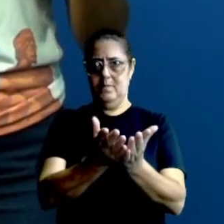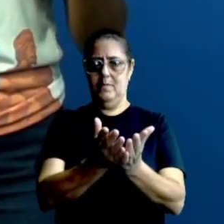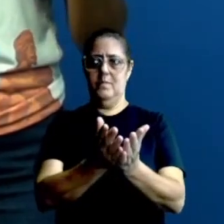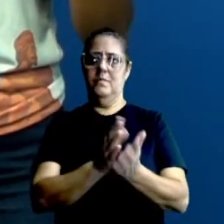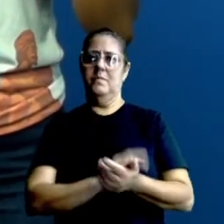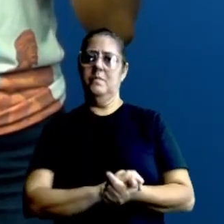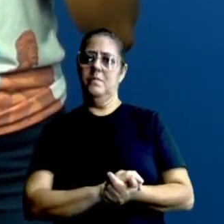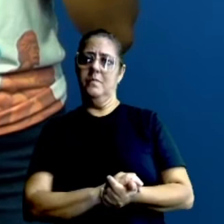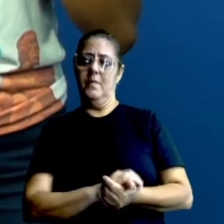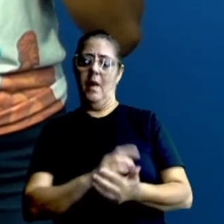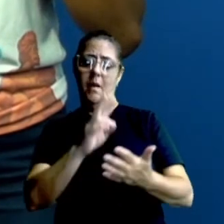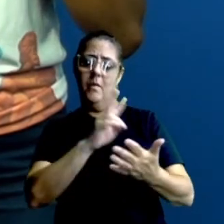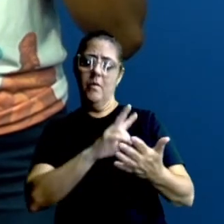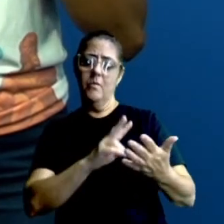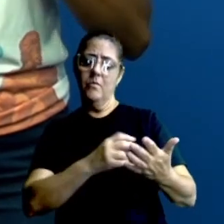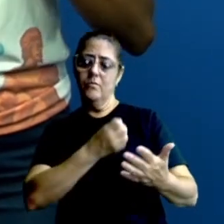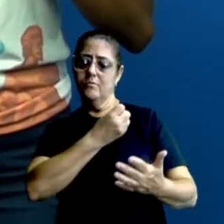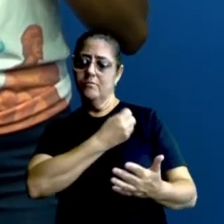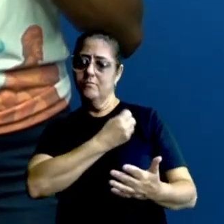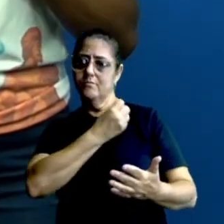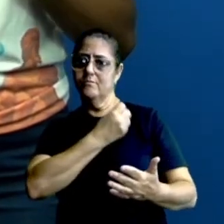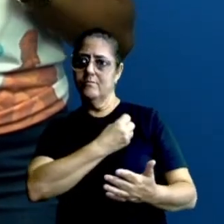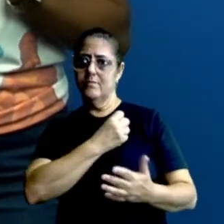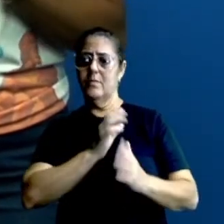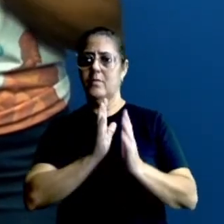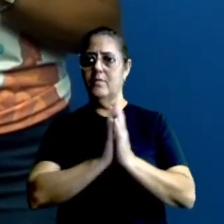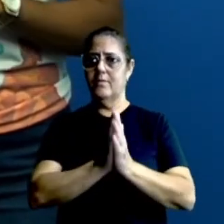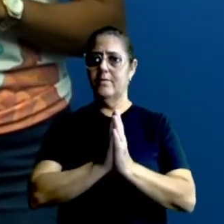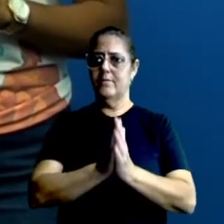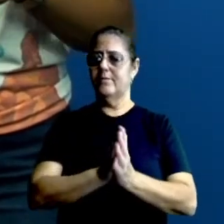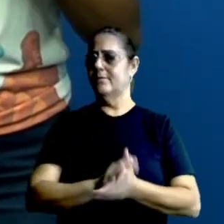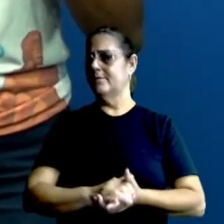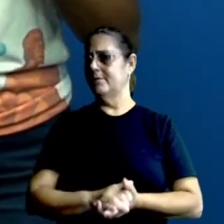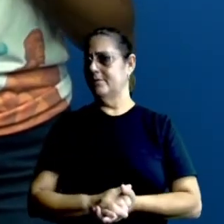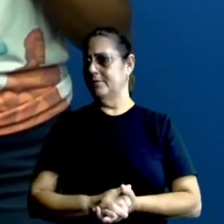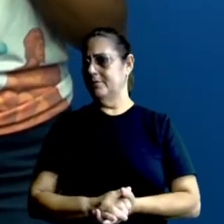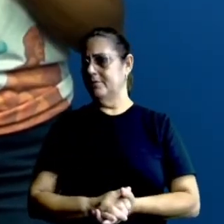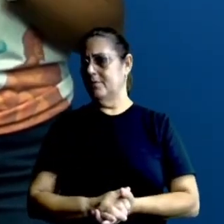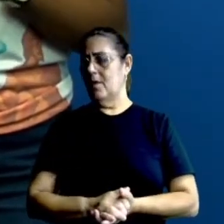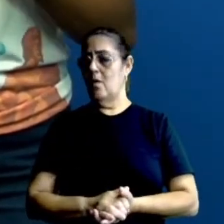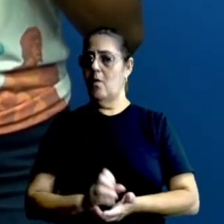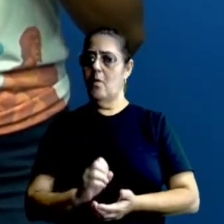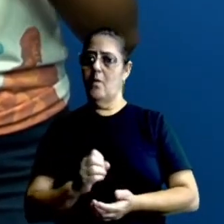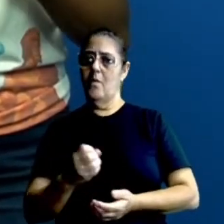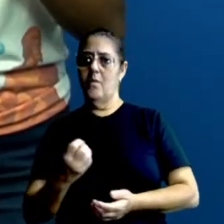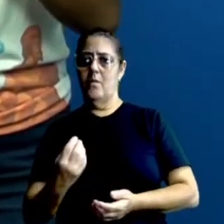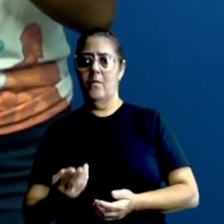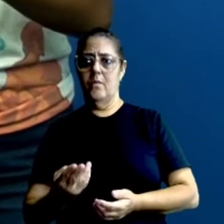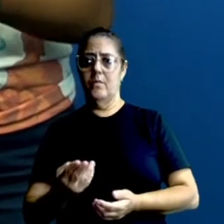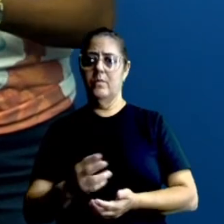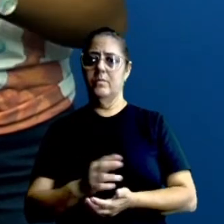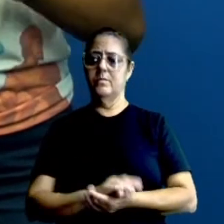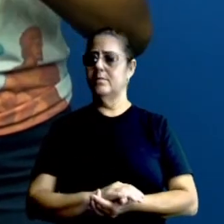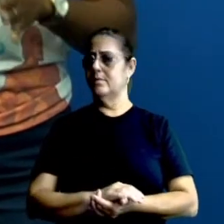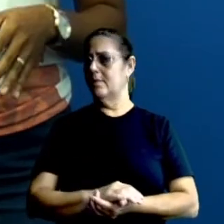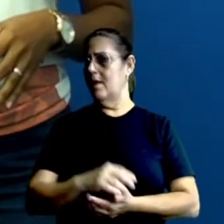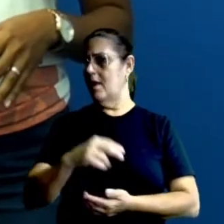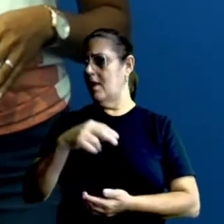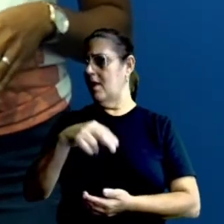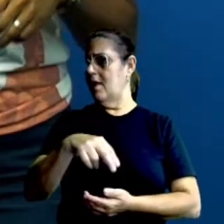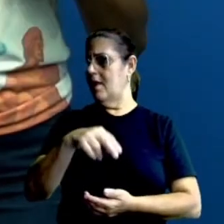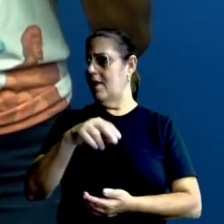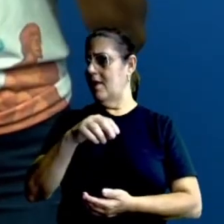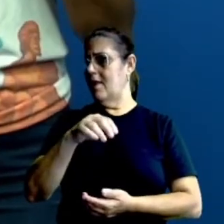Lembrando que o número 9 a gente chama de nylon então sempre o número em inglês Open your books and Nine